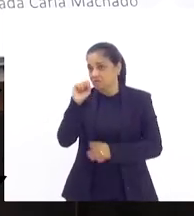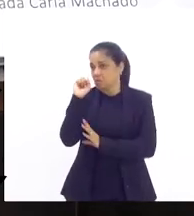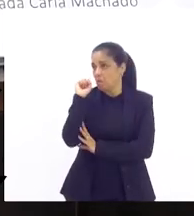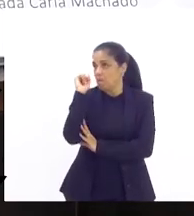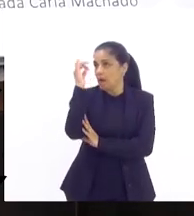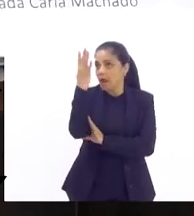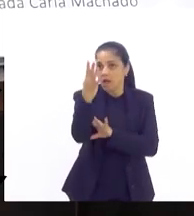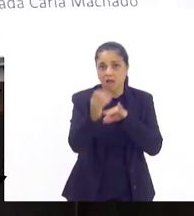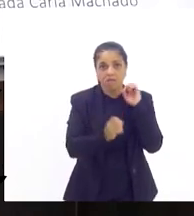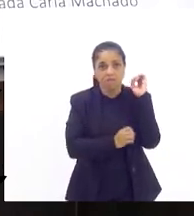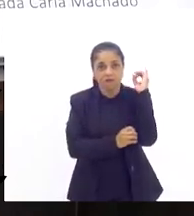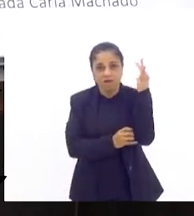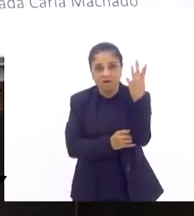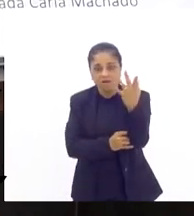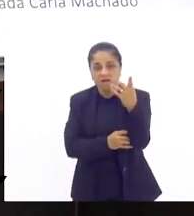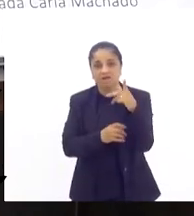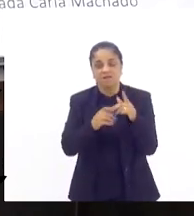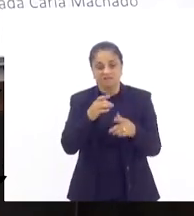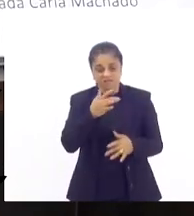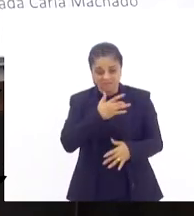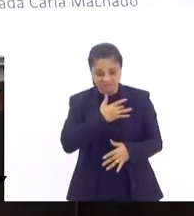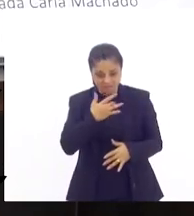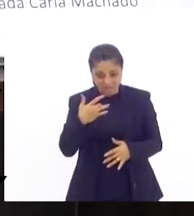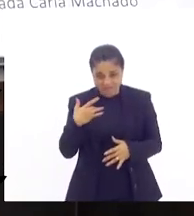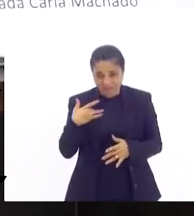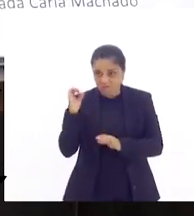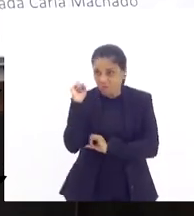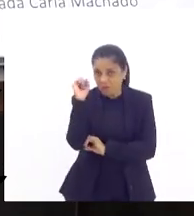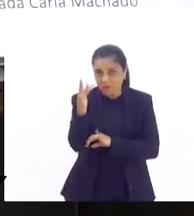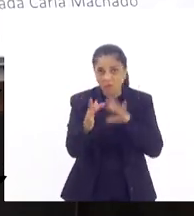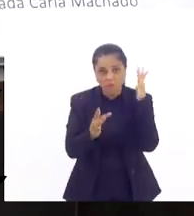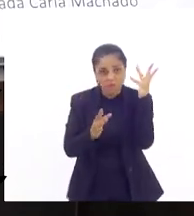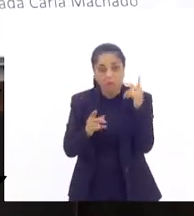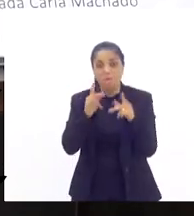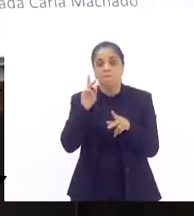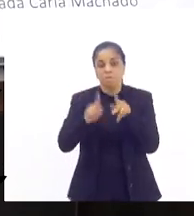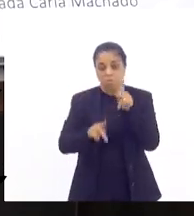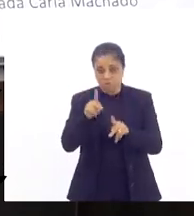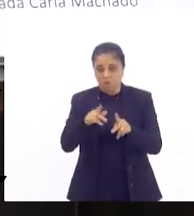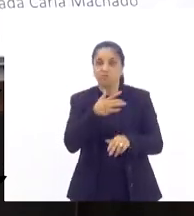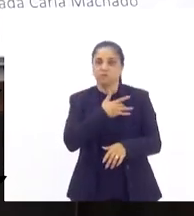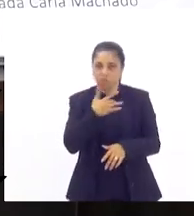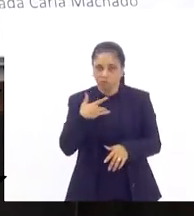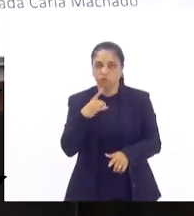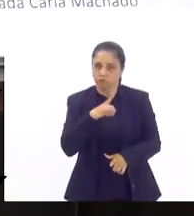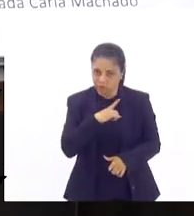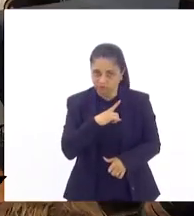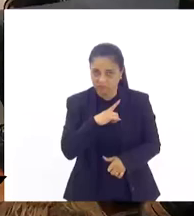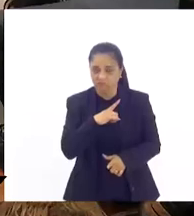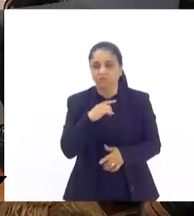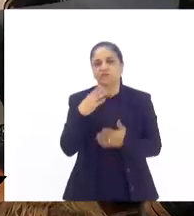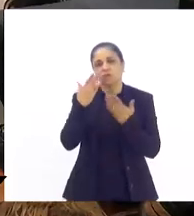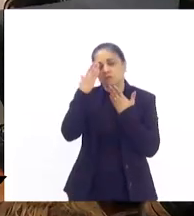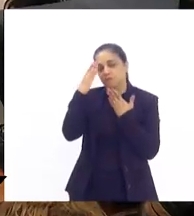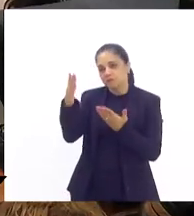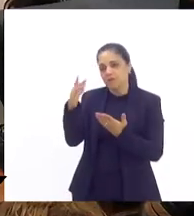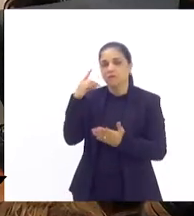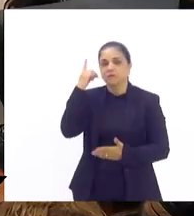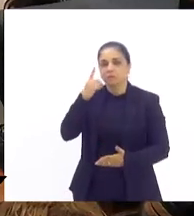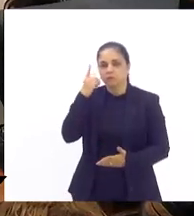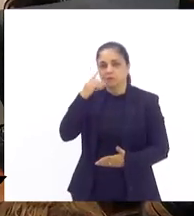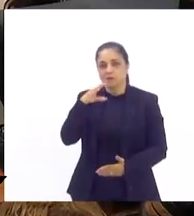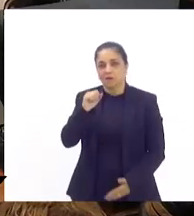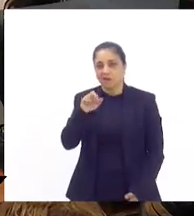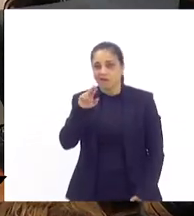saudável representa pessoas sadias. Muito obrigado, senhor presidente. Obrigado, deputada Carla. Quero